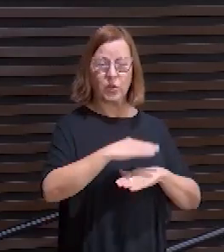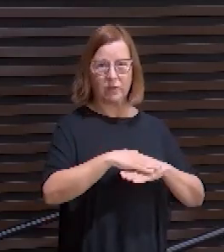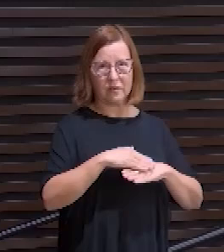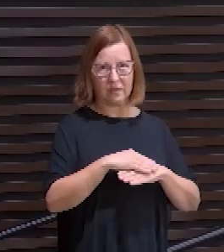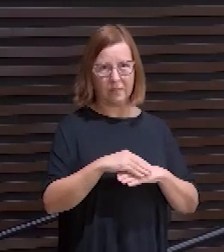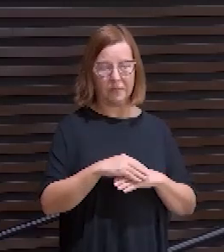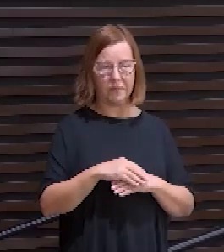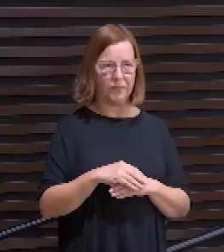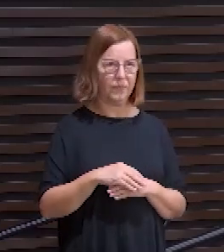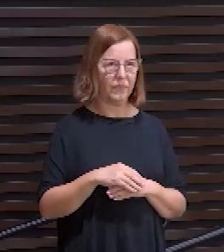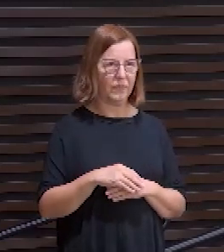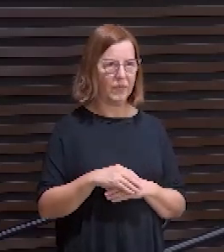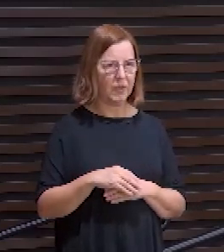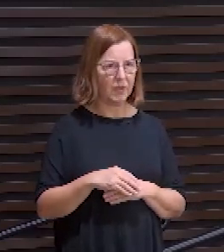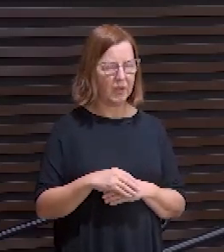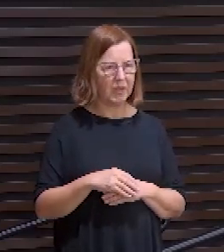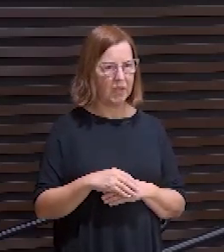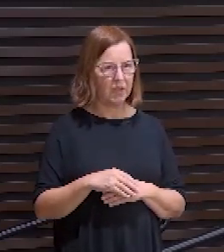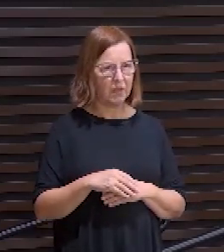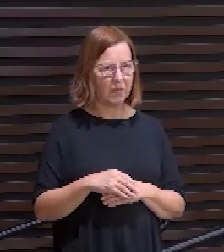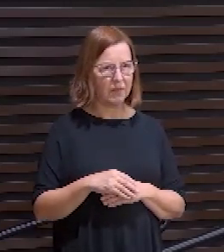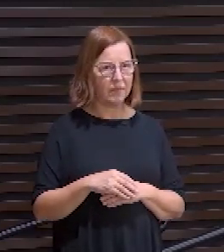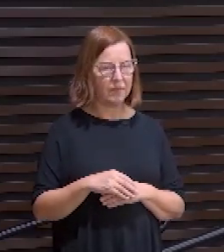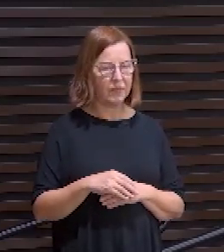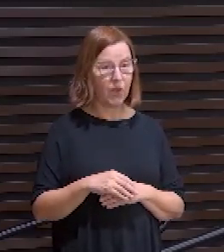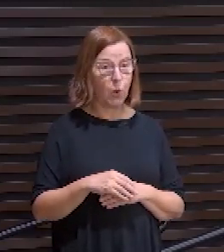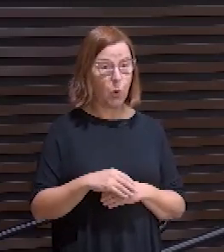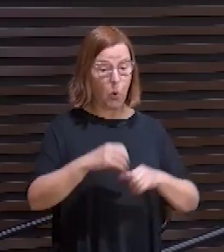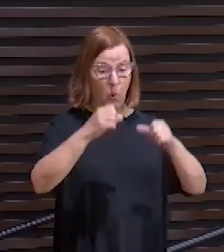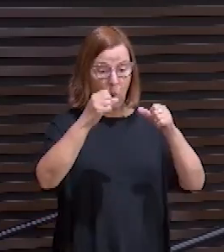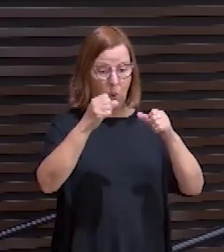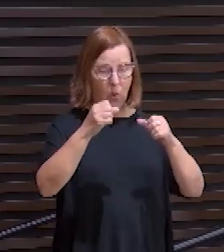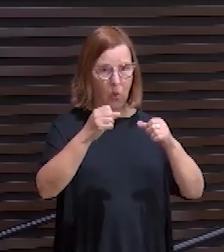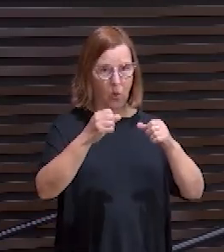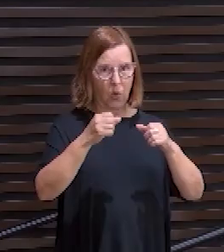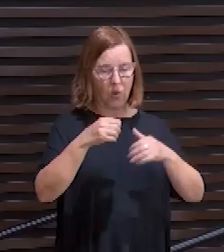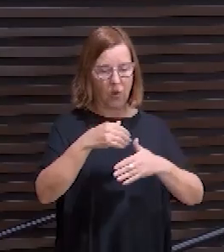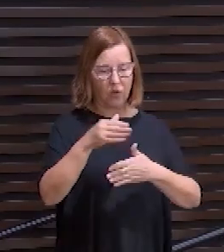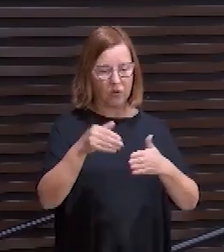está pensando, quanto mais os poderosos desta terra.